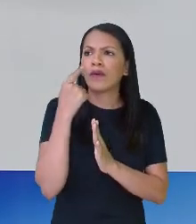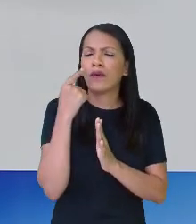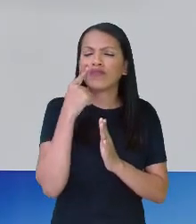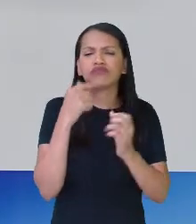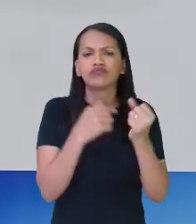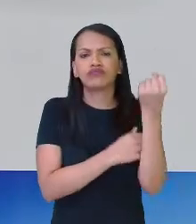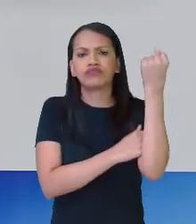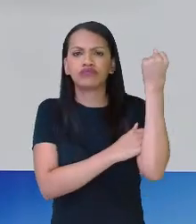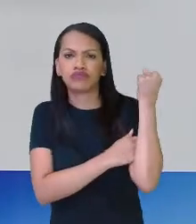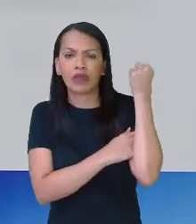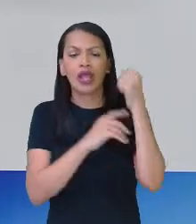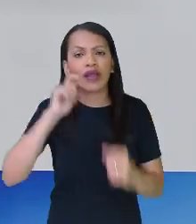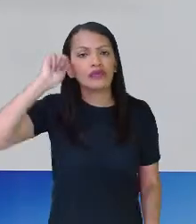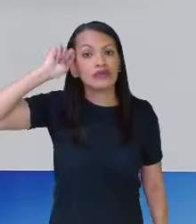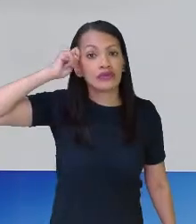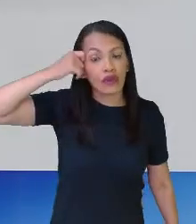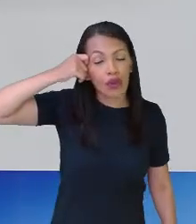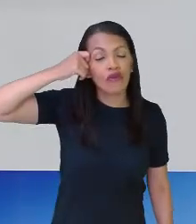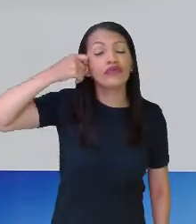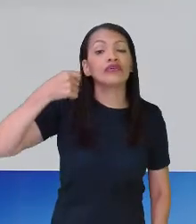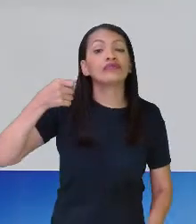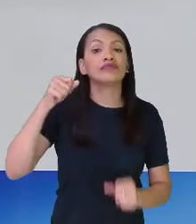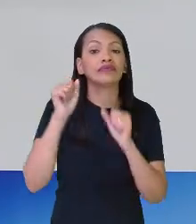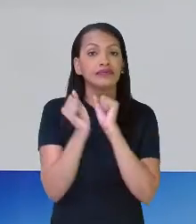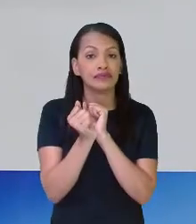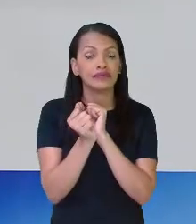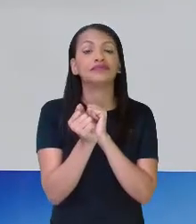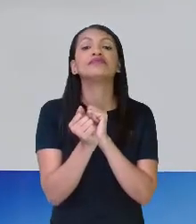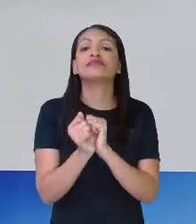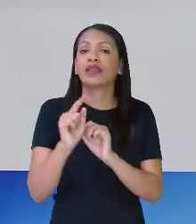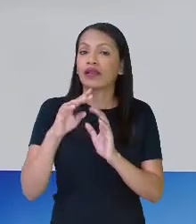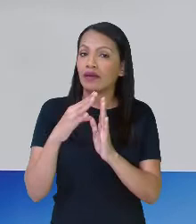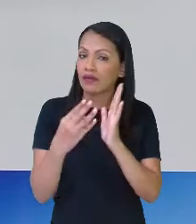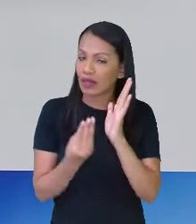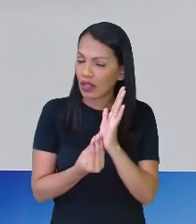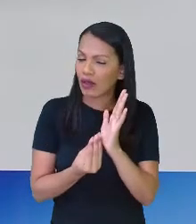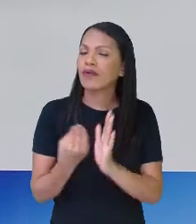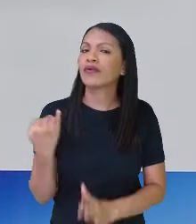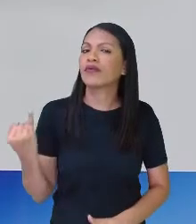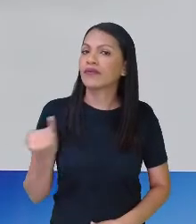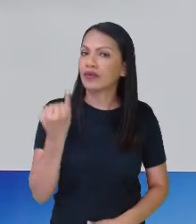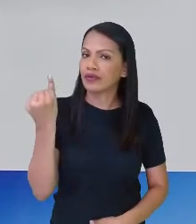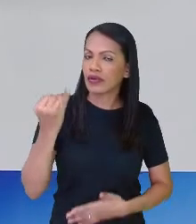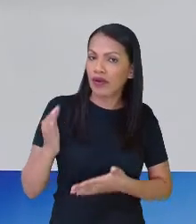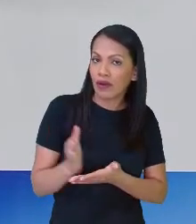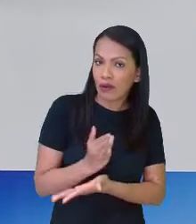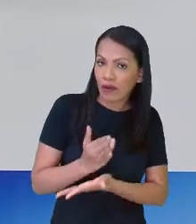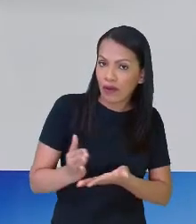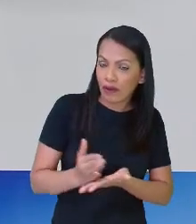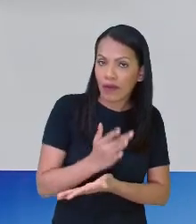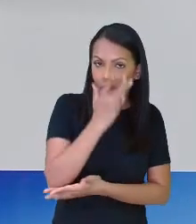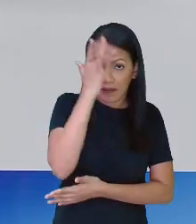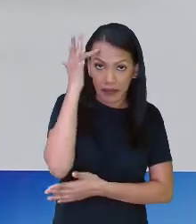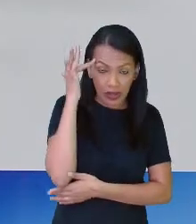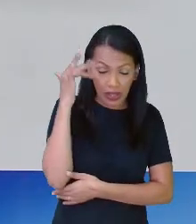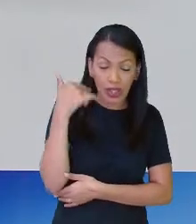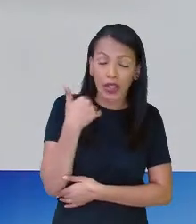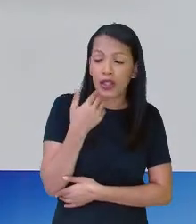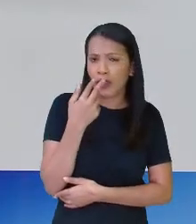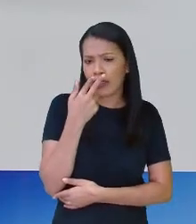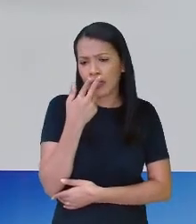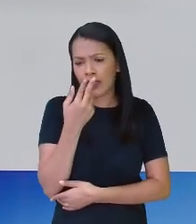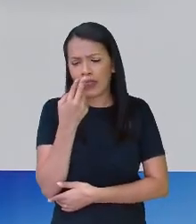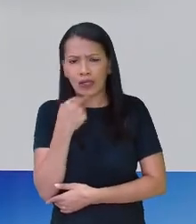resistência dos africanos à escravatura. Foi um quilombo muito importante para muitas pessoas e a gente não pode